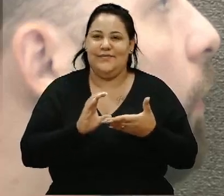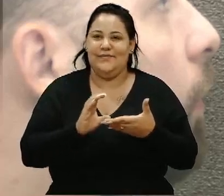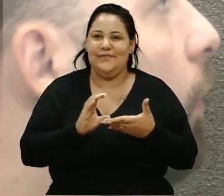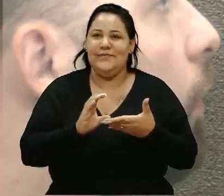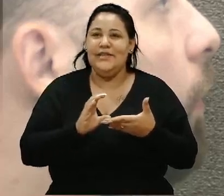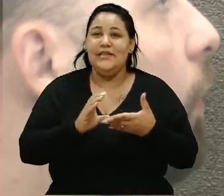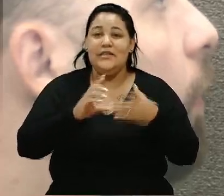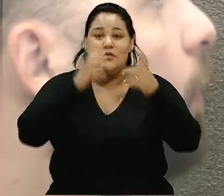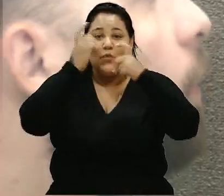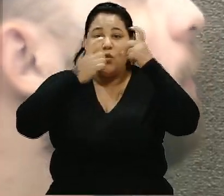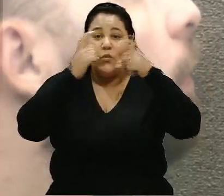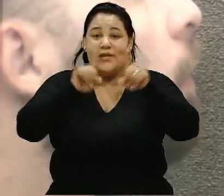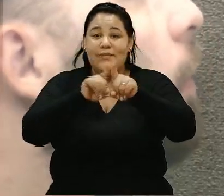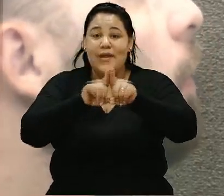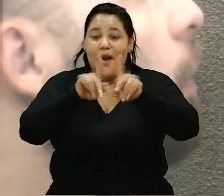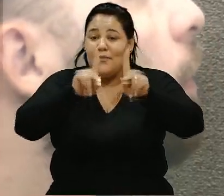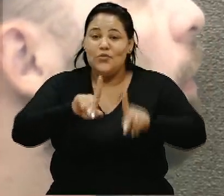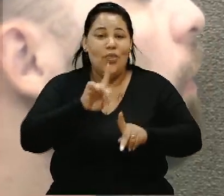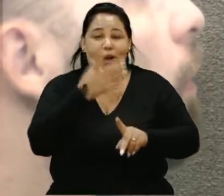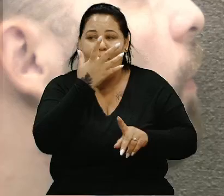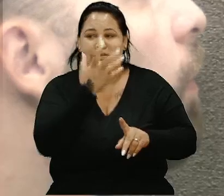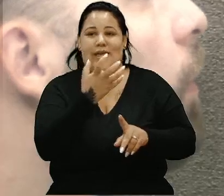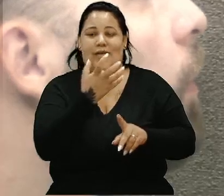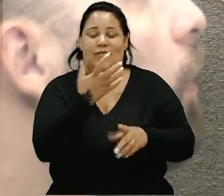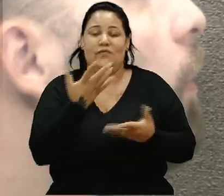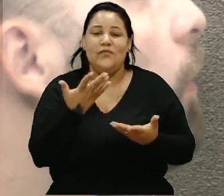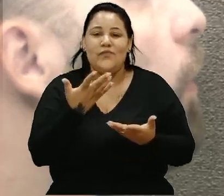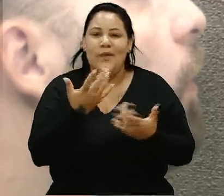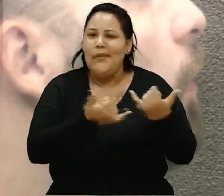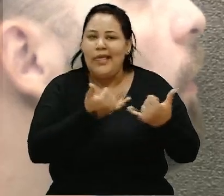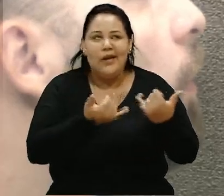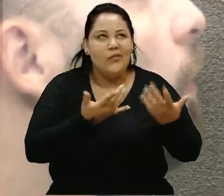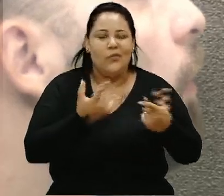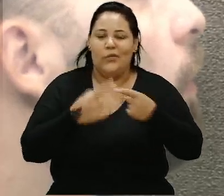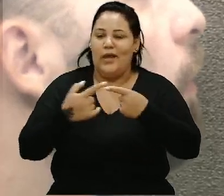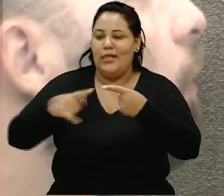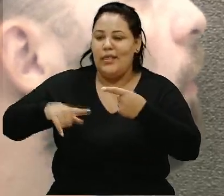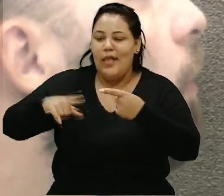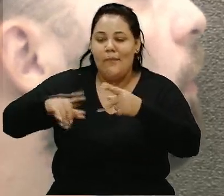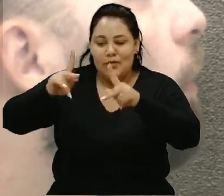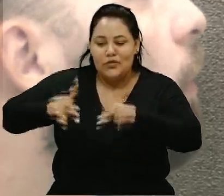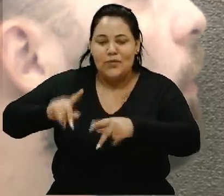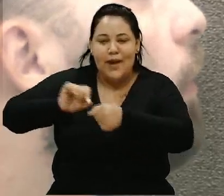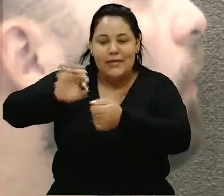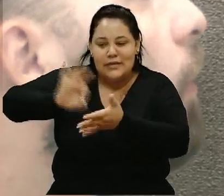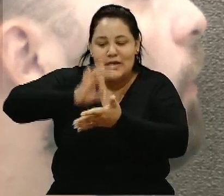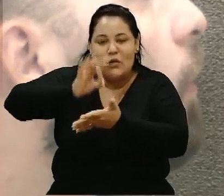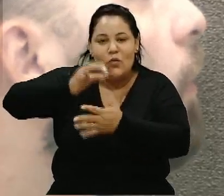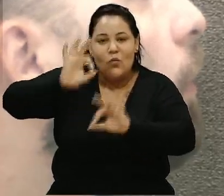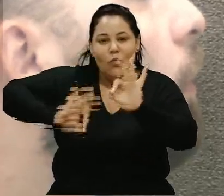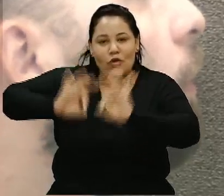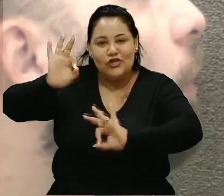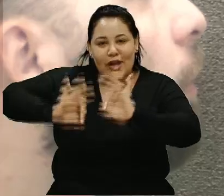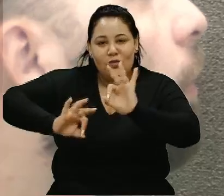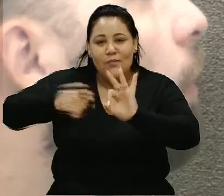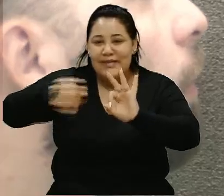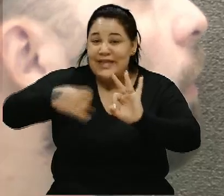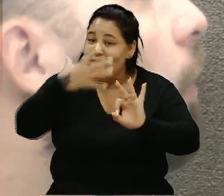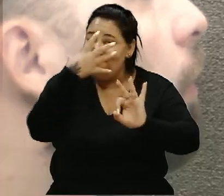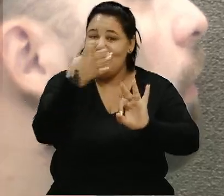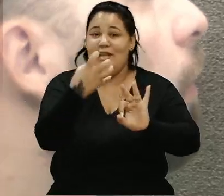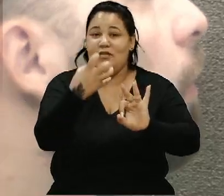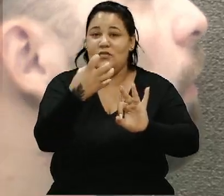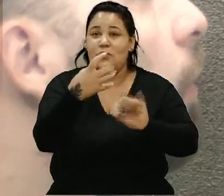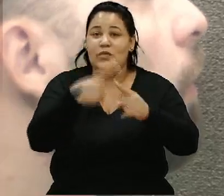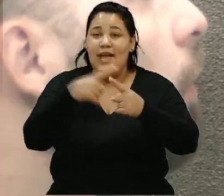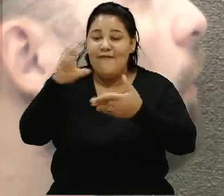não é levado a sério. Porque se existem pessoas para inscrever o projeto, que seja levado a sério, são recursos.